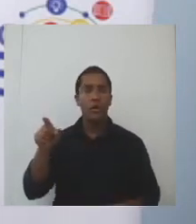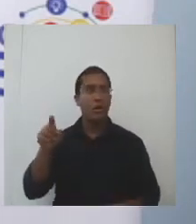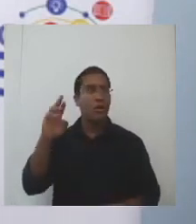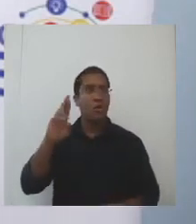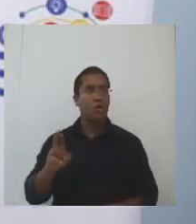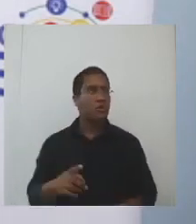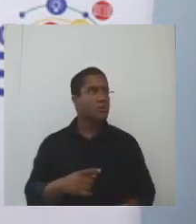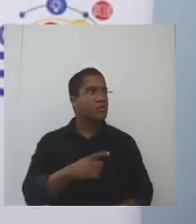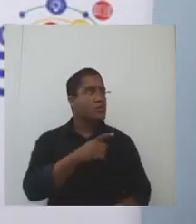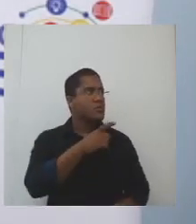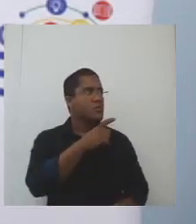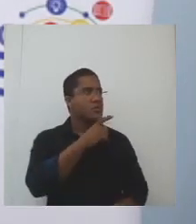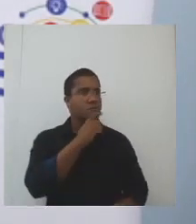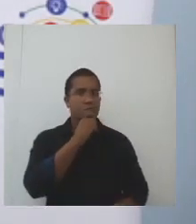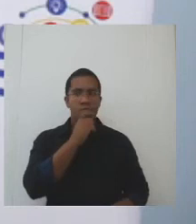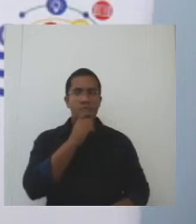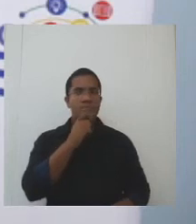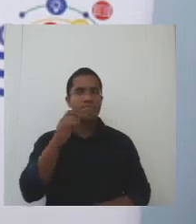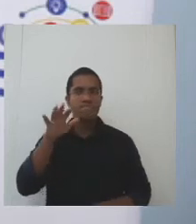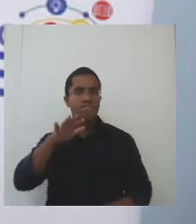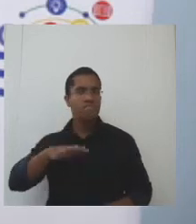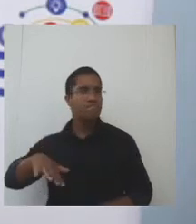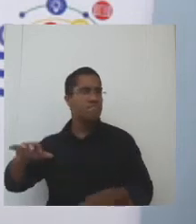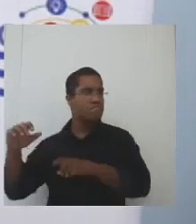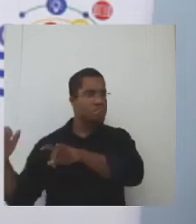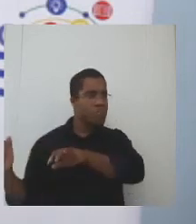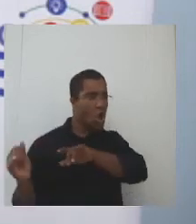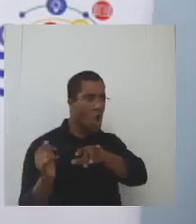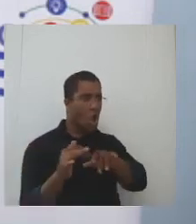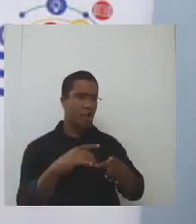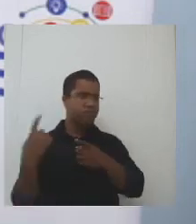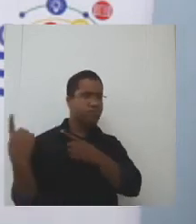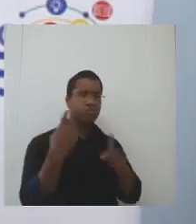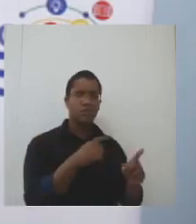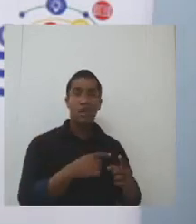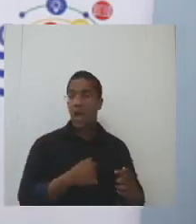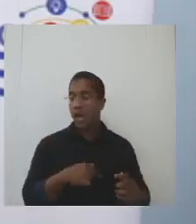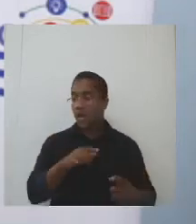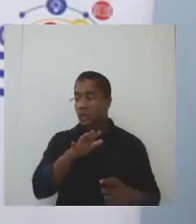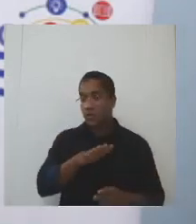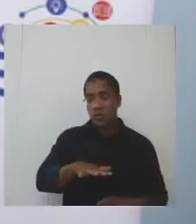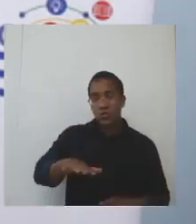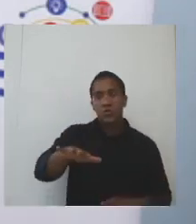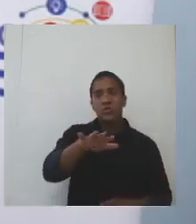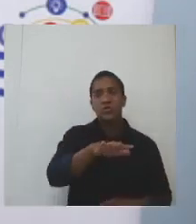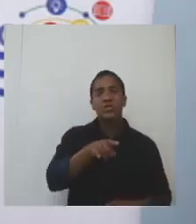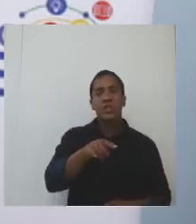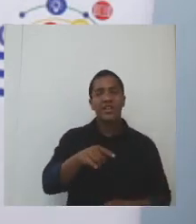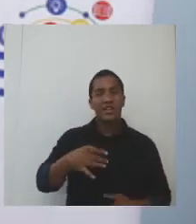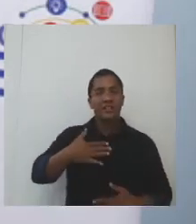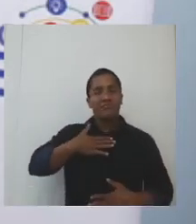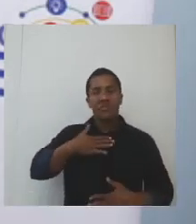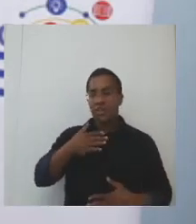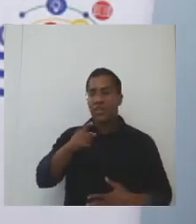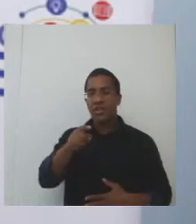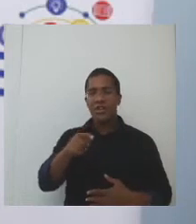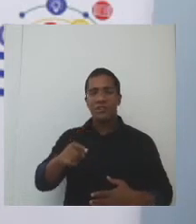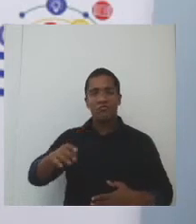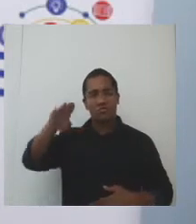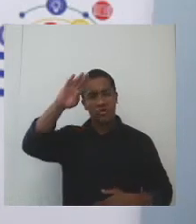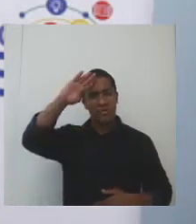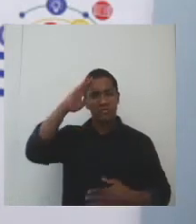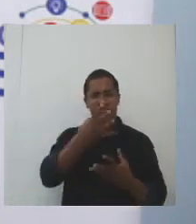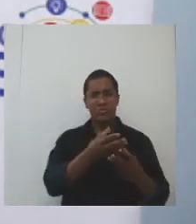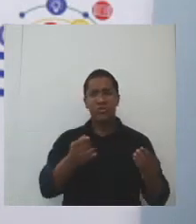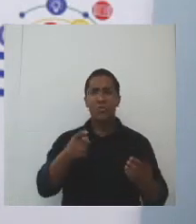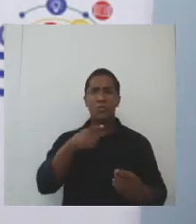russo, acabou tendo seu exército, né, morrendo basicamente de fome, de frio e de sede, e ao retornar